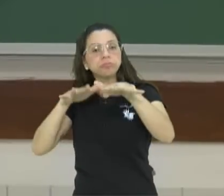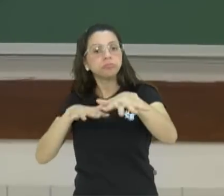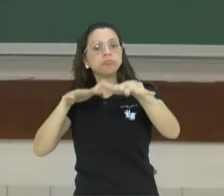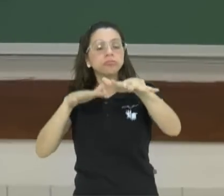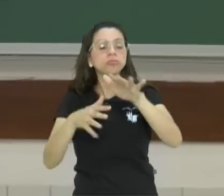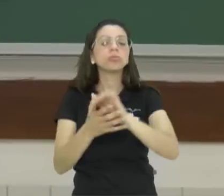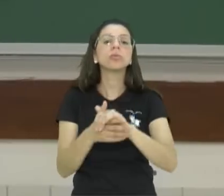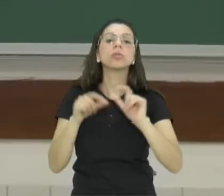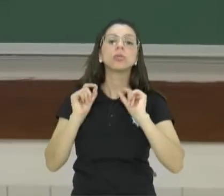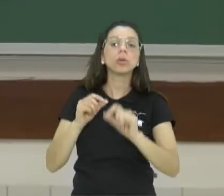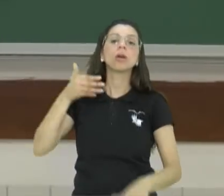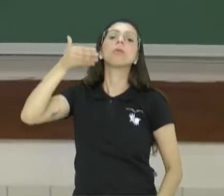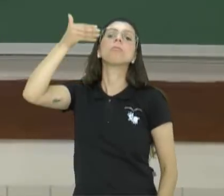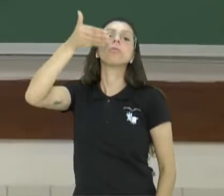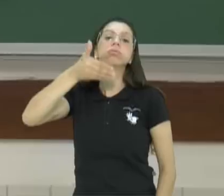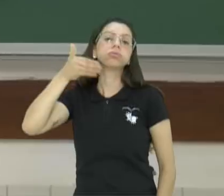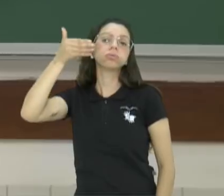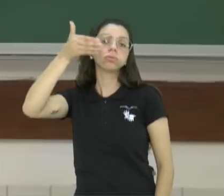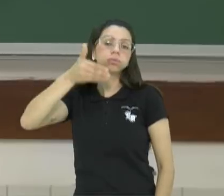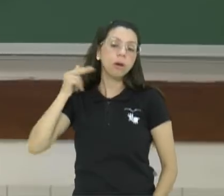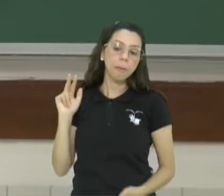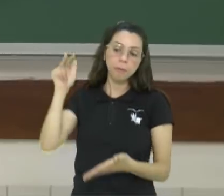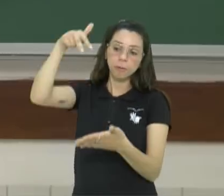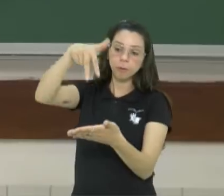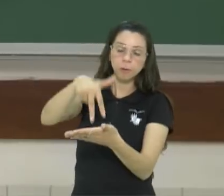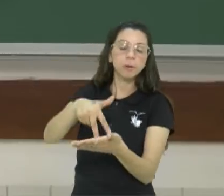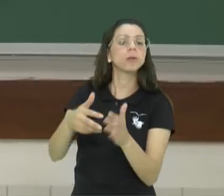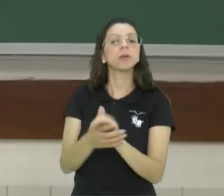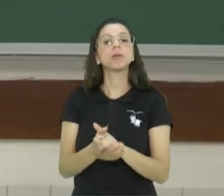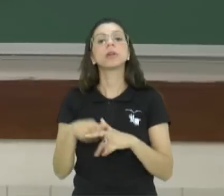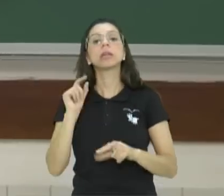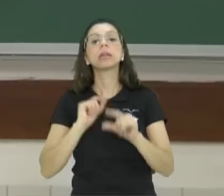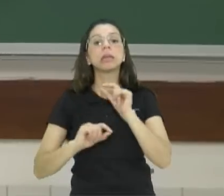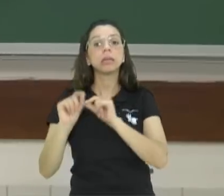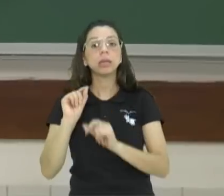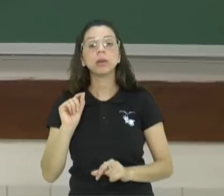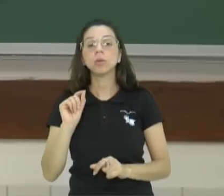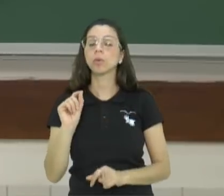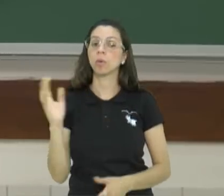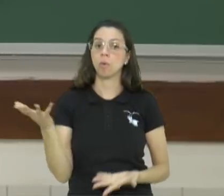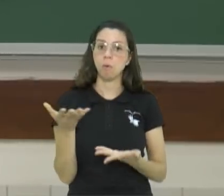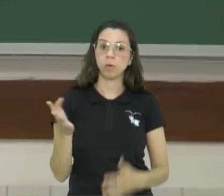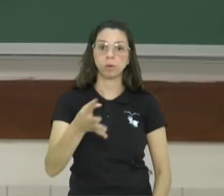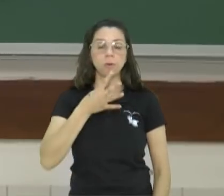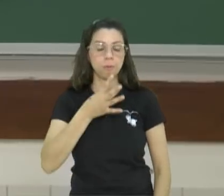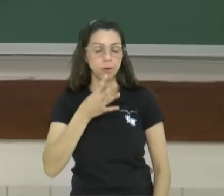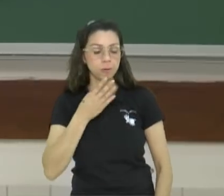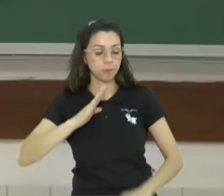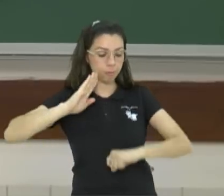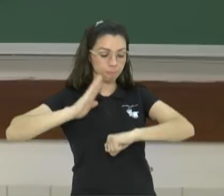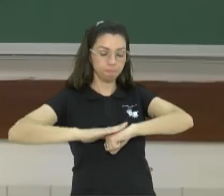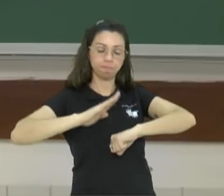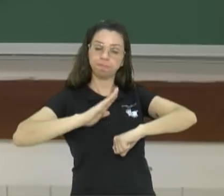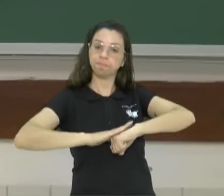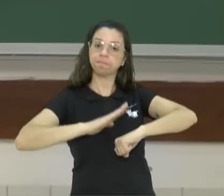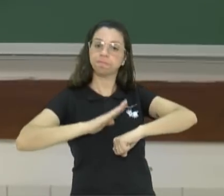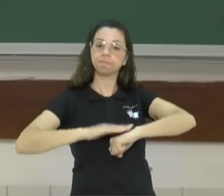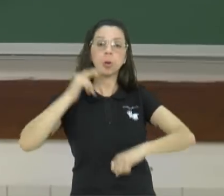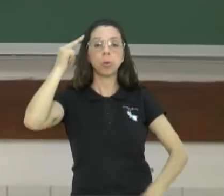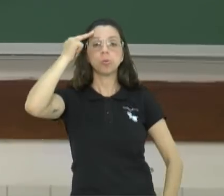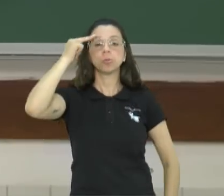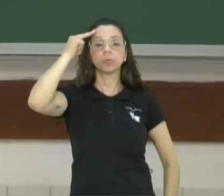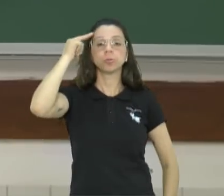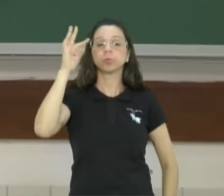ele proferiu o discurso que hoje é conhecido como I have a dream, eu tenho um sonho. Então, esse foi um momento